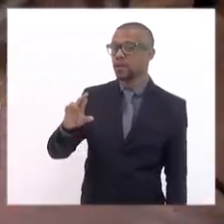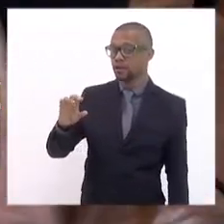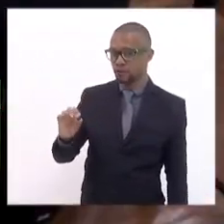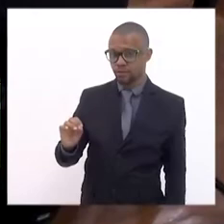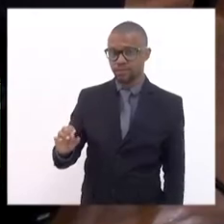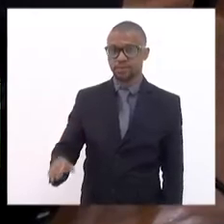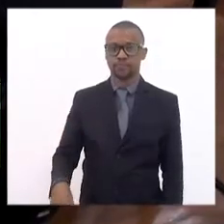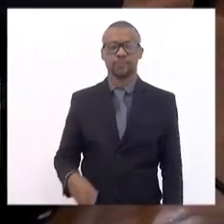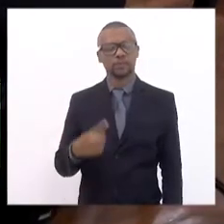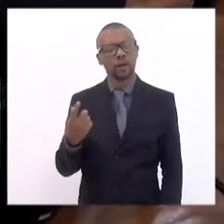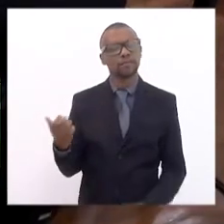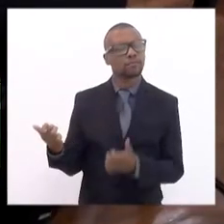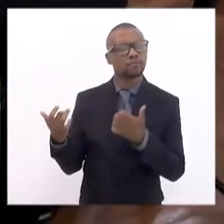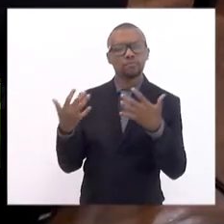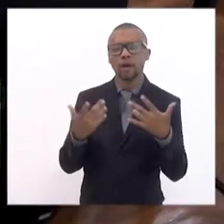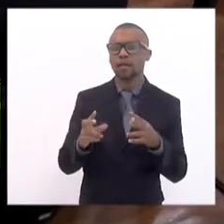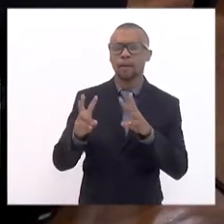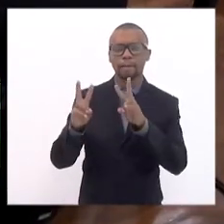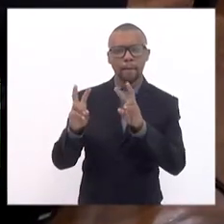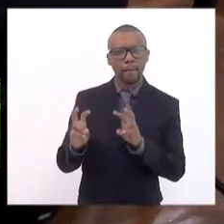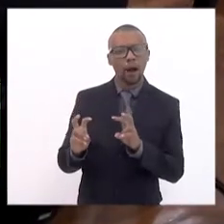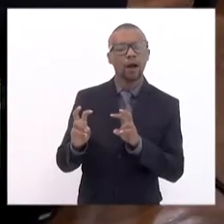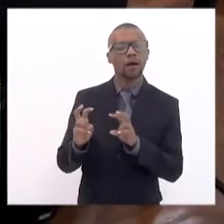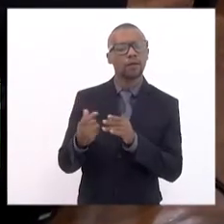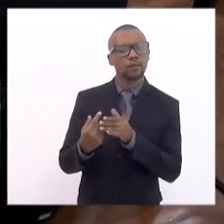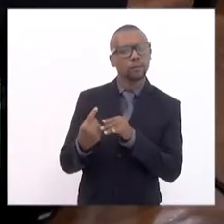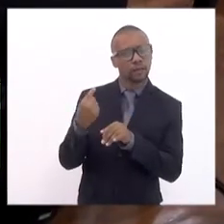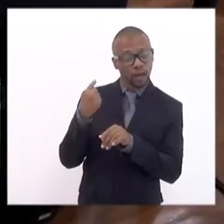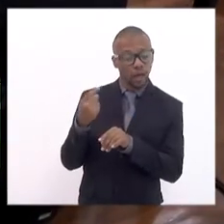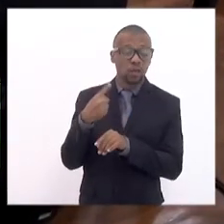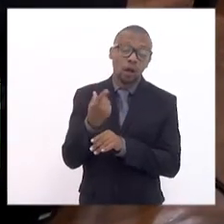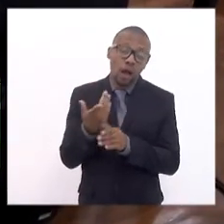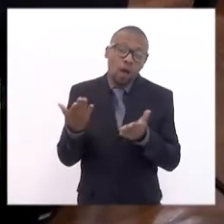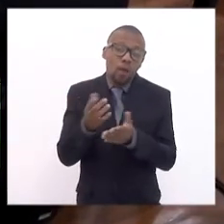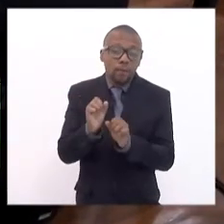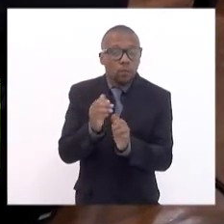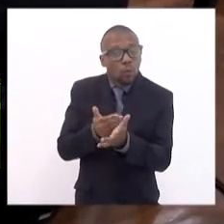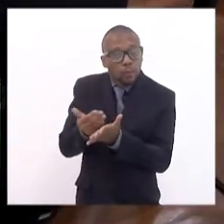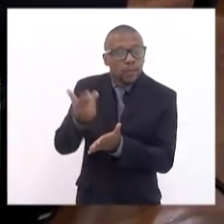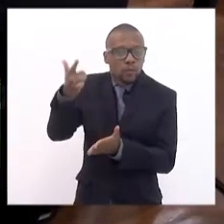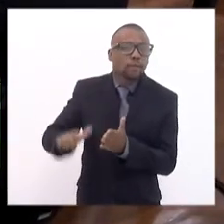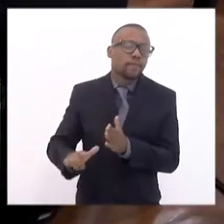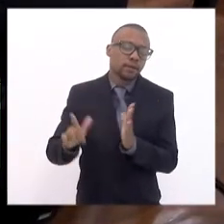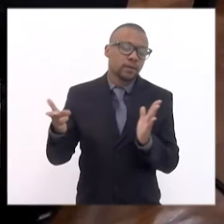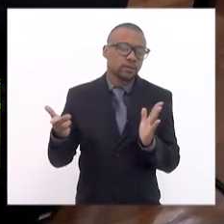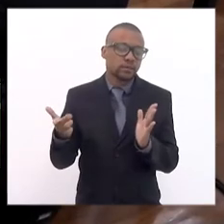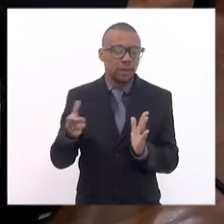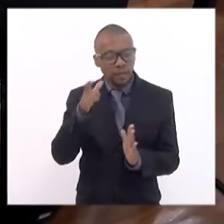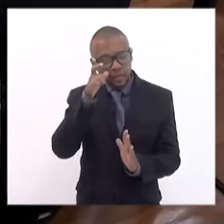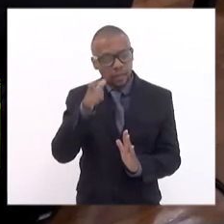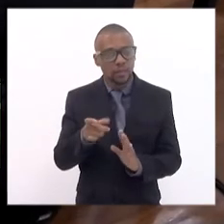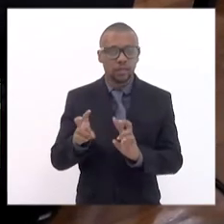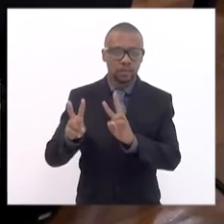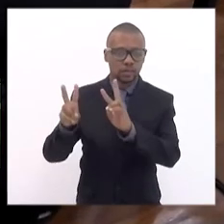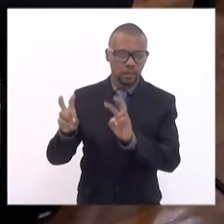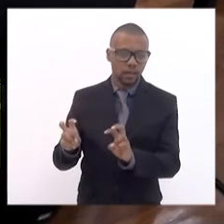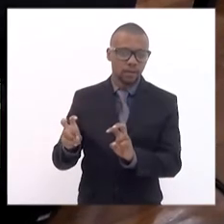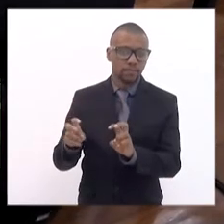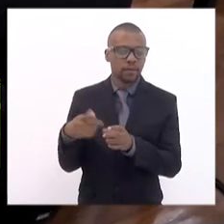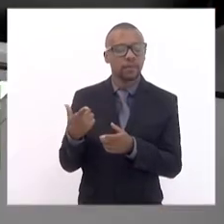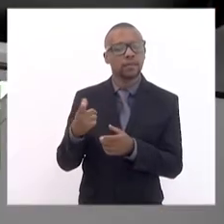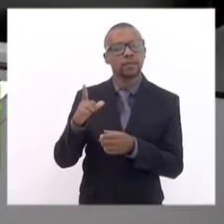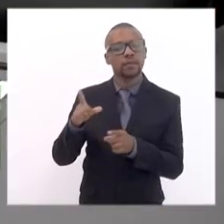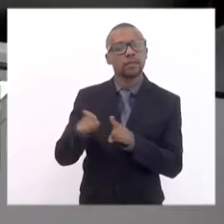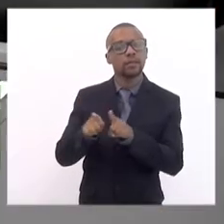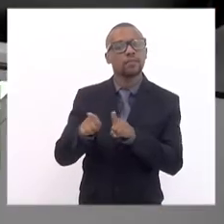tínhamos falado sobre isso. A gente já falou sobre isso no passado, acho que a gente pode retomar, né, secretário? Acho muito interessante. E, deputado, só acrescentando, o